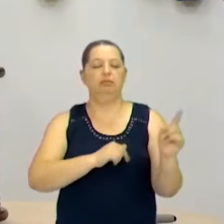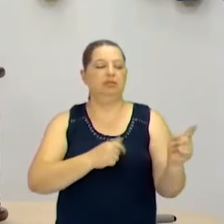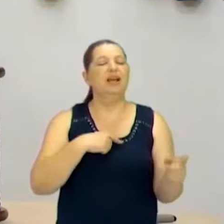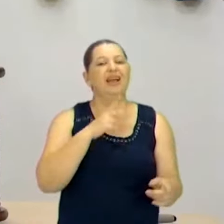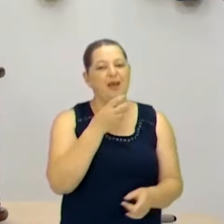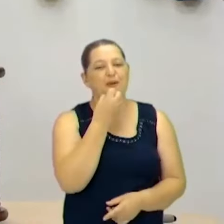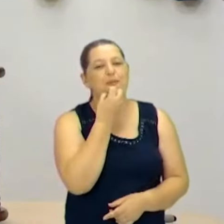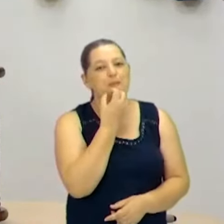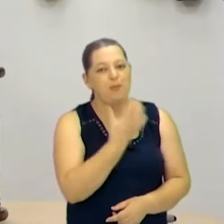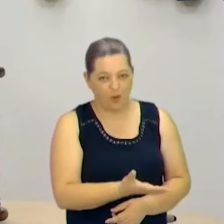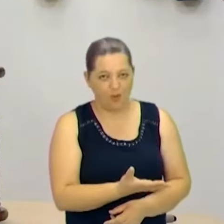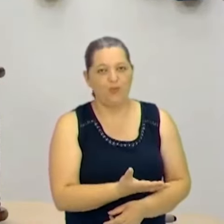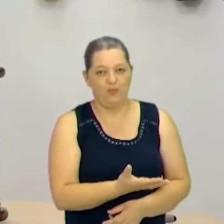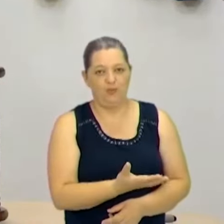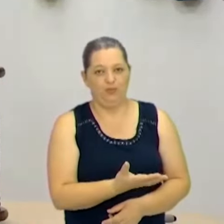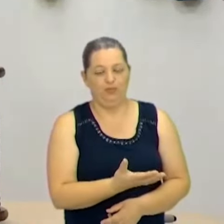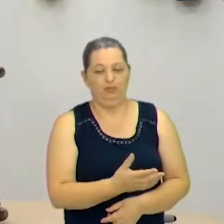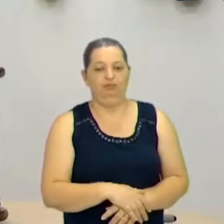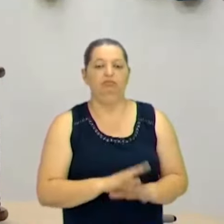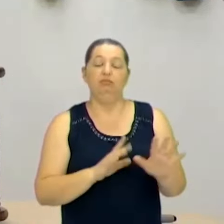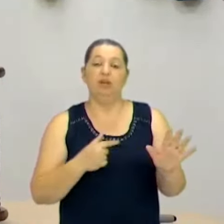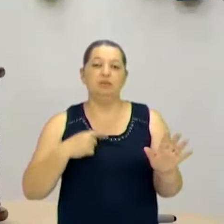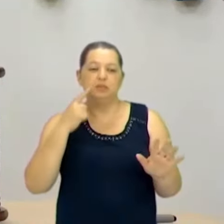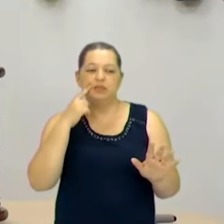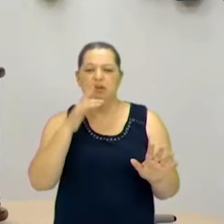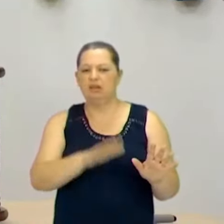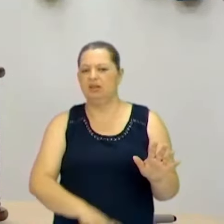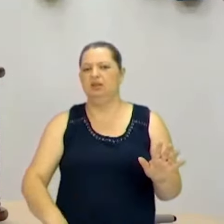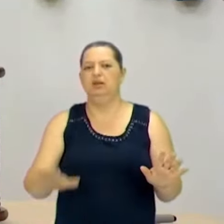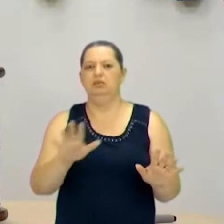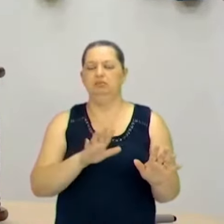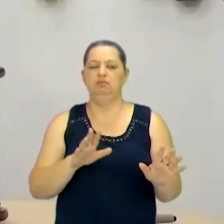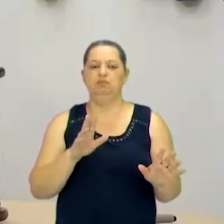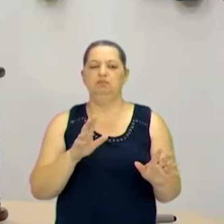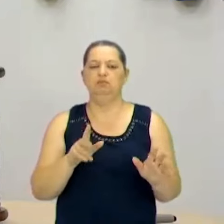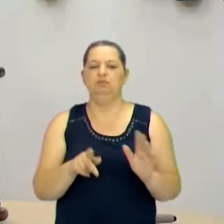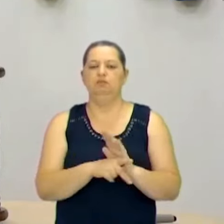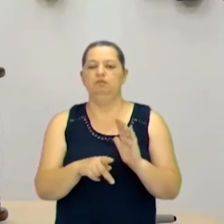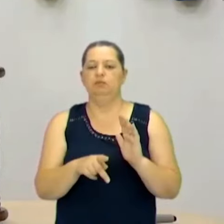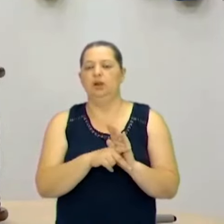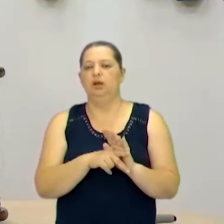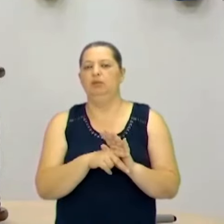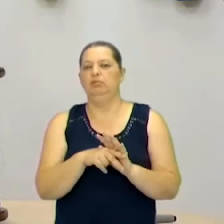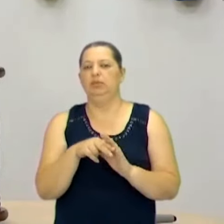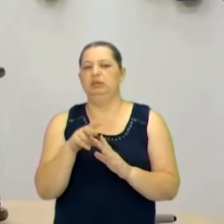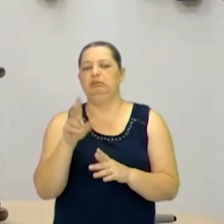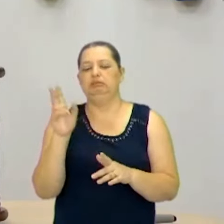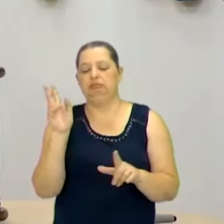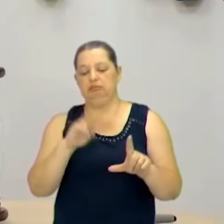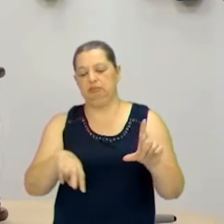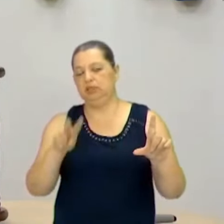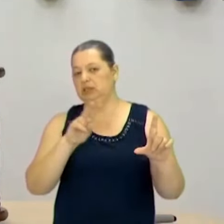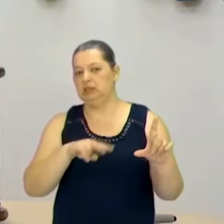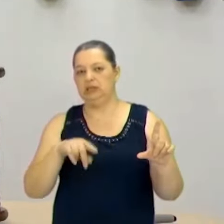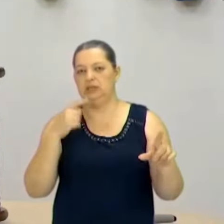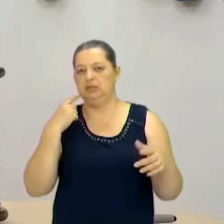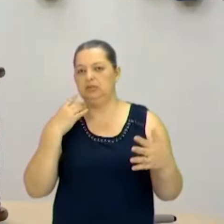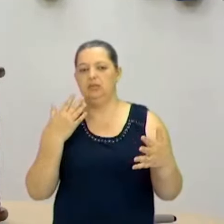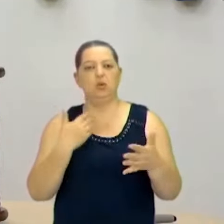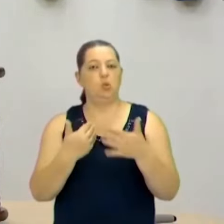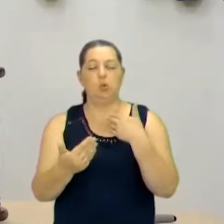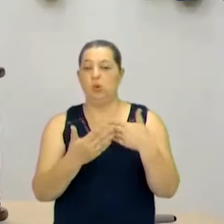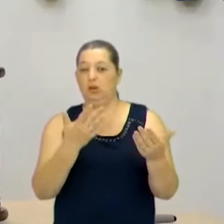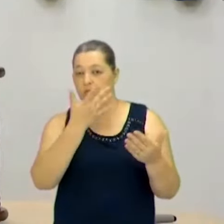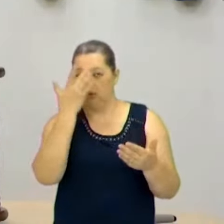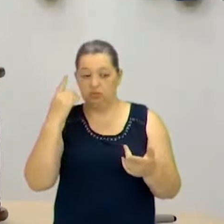né? Ele sempre se coloca como o bem. E aí, dentro dessa concepção maniqueísta, qualquer oposição